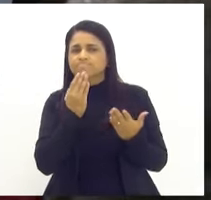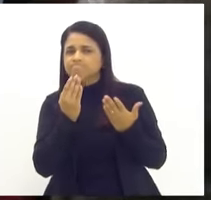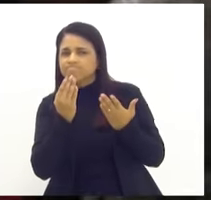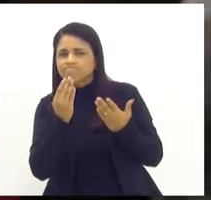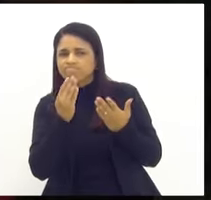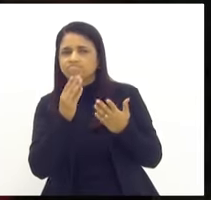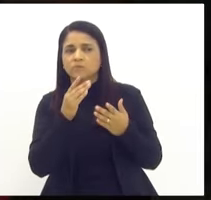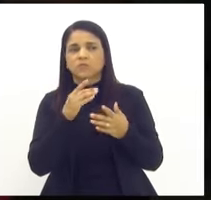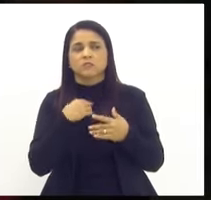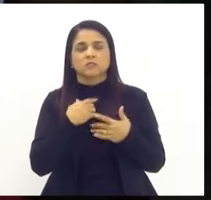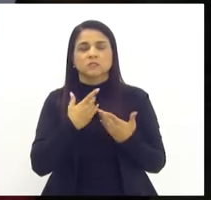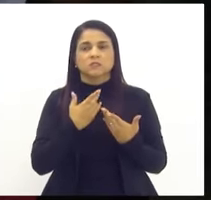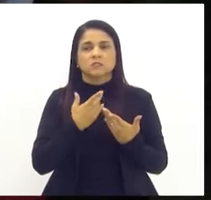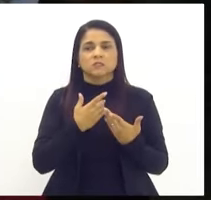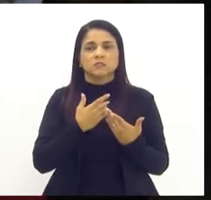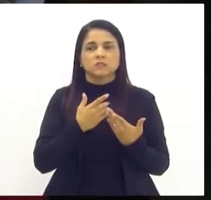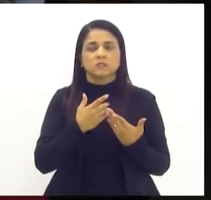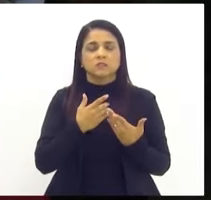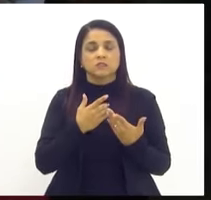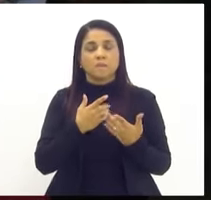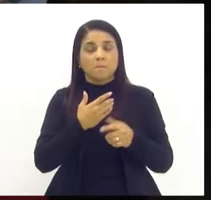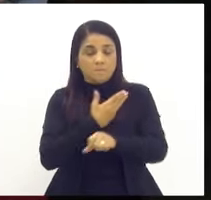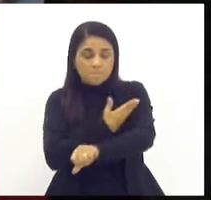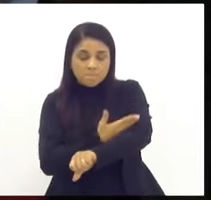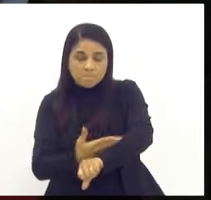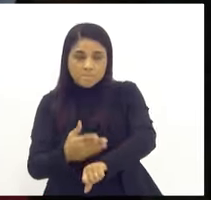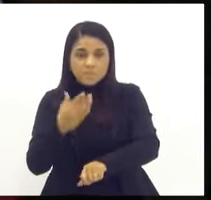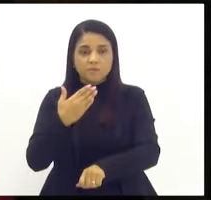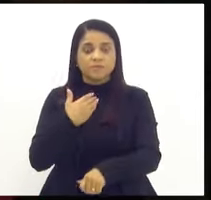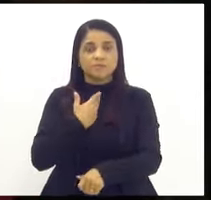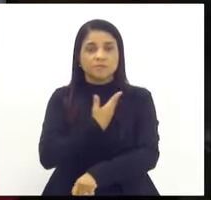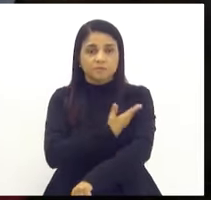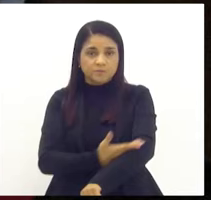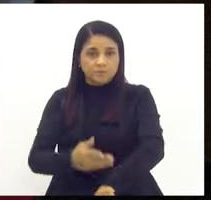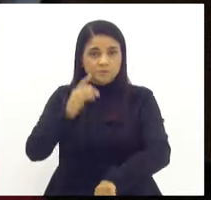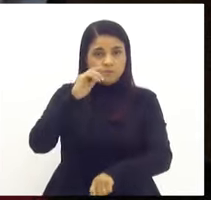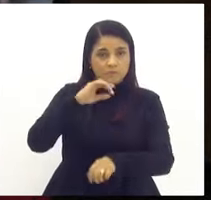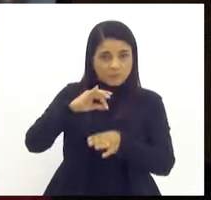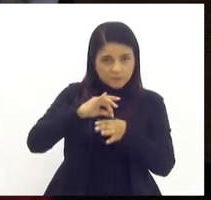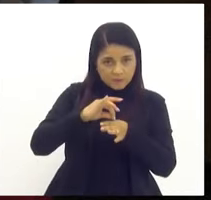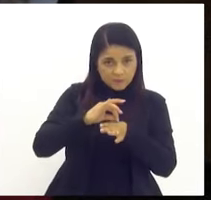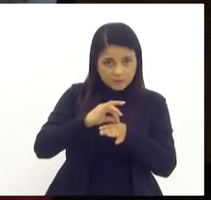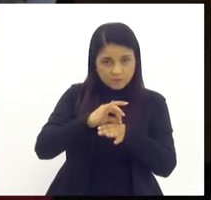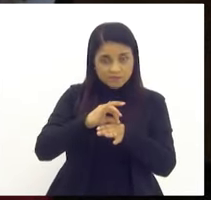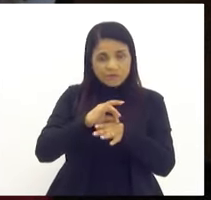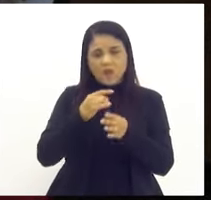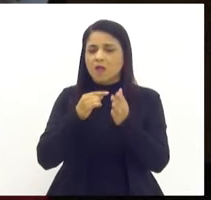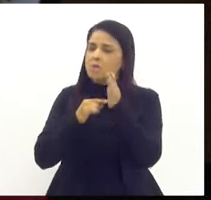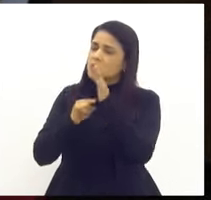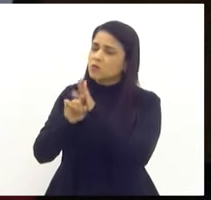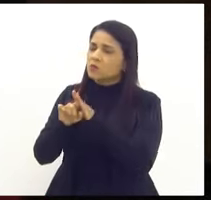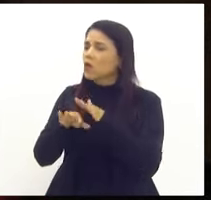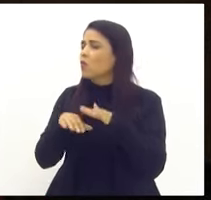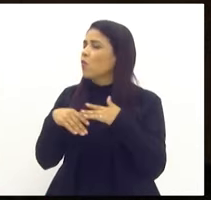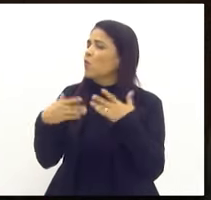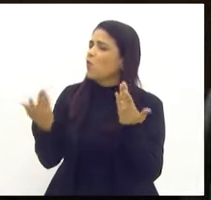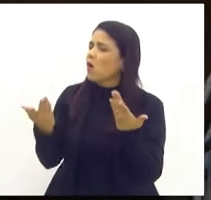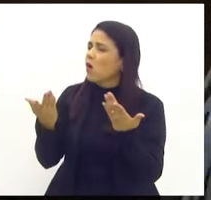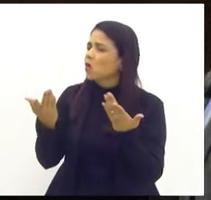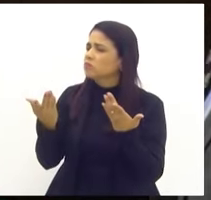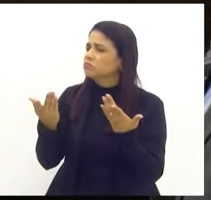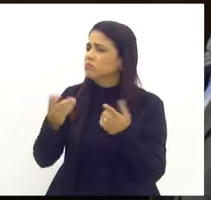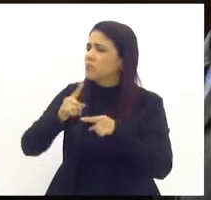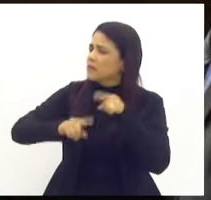aquele mosaico em preto e branco numa tela e perguntei de quais eram as outras formas de se ver esse